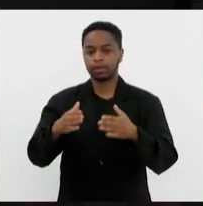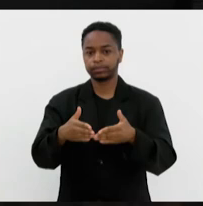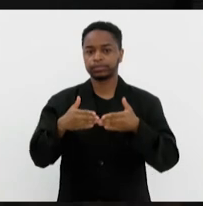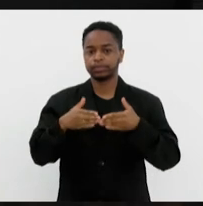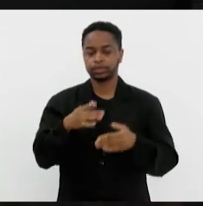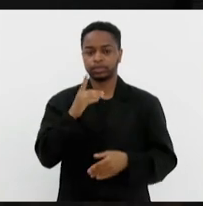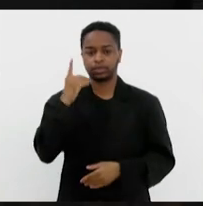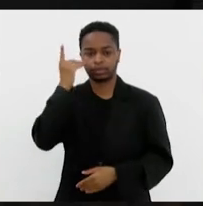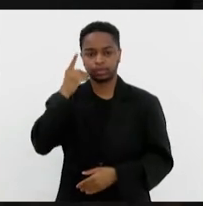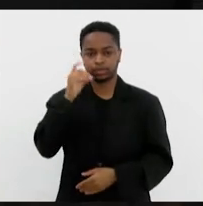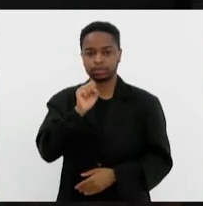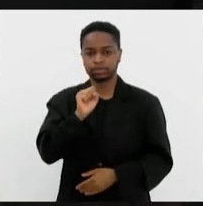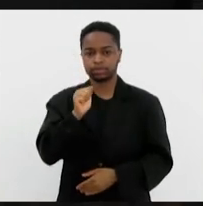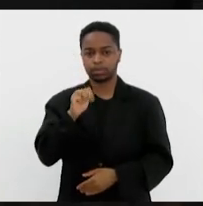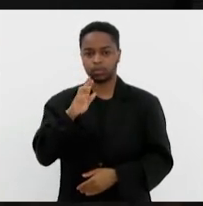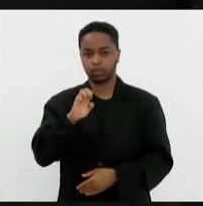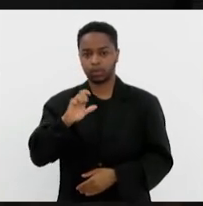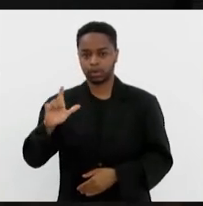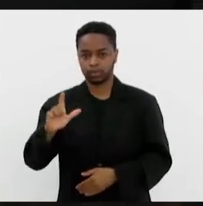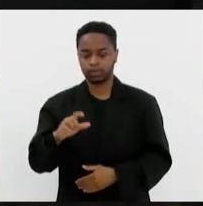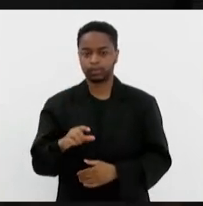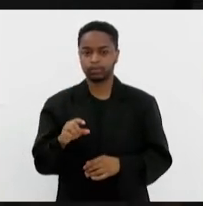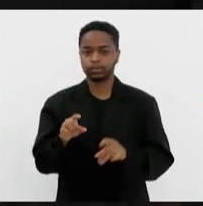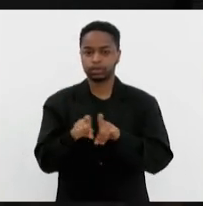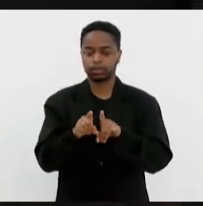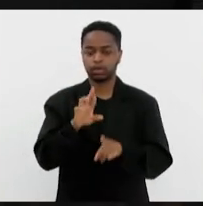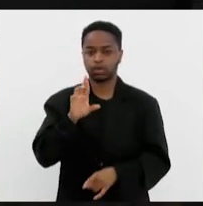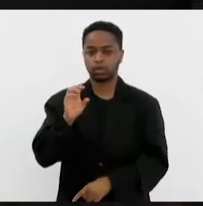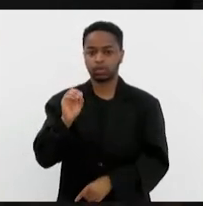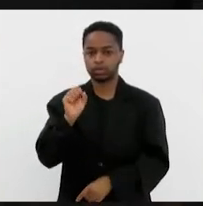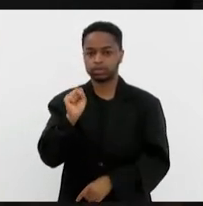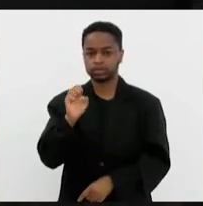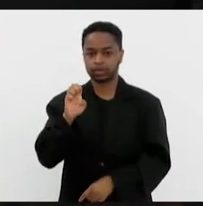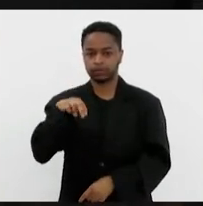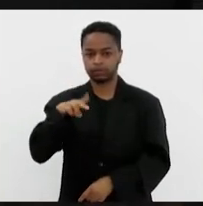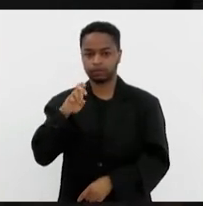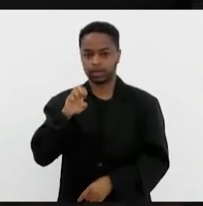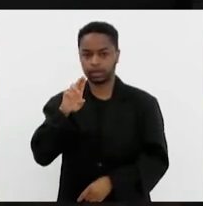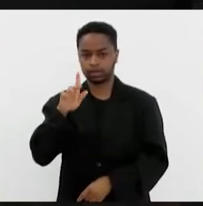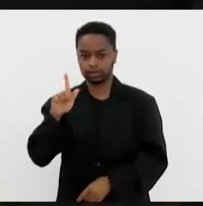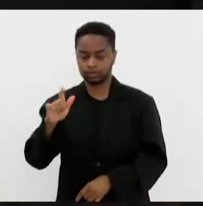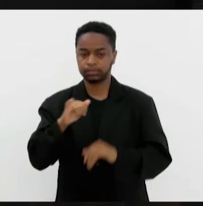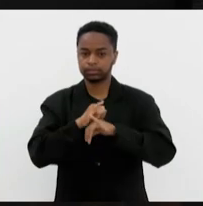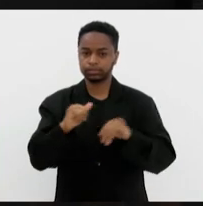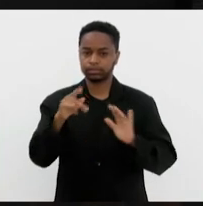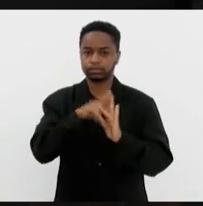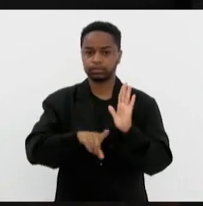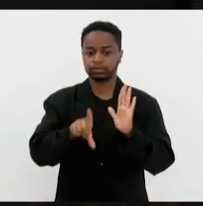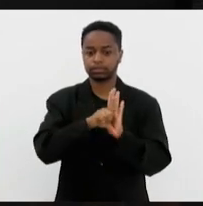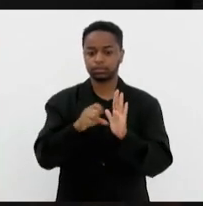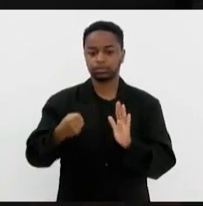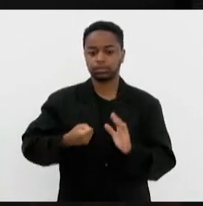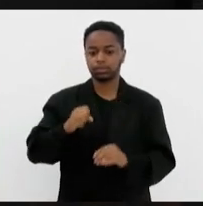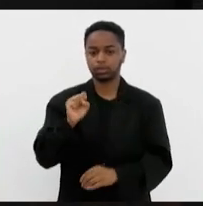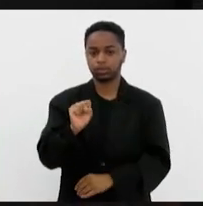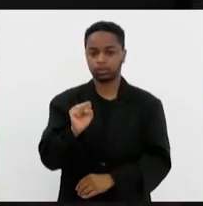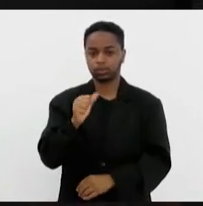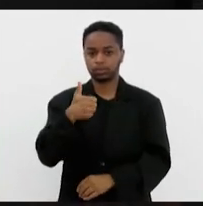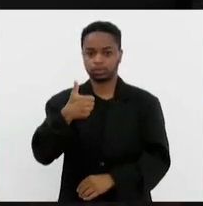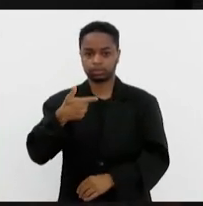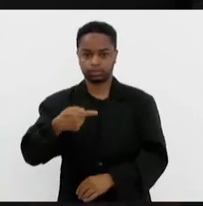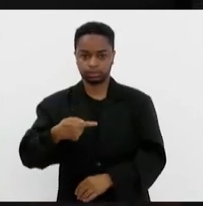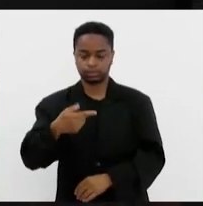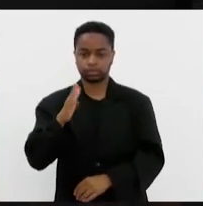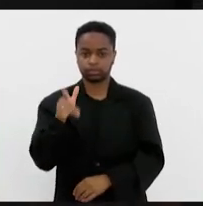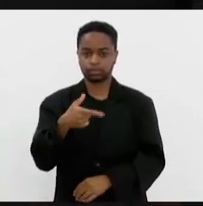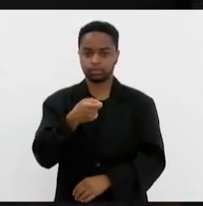deputado Samuel Malafaia e Rosenberg Reis. Anuncio o projeto de lei número 817, de